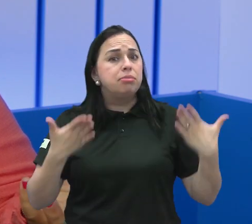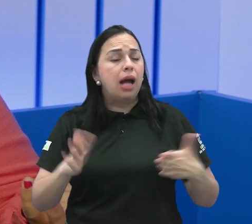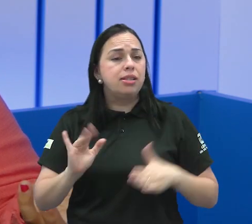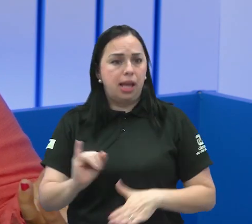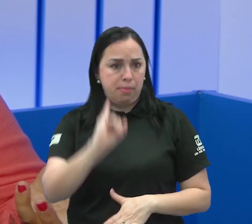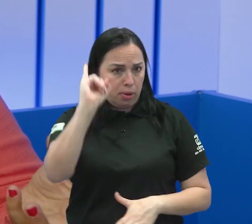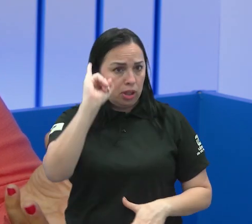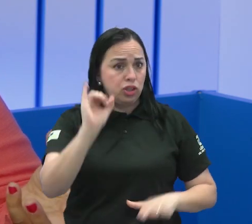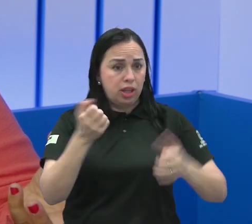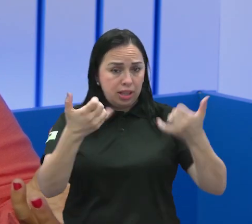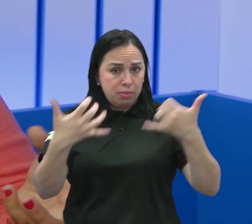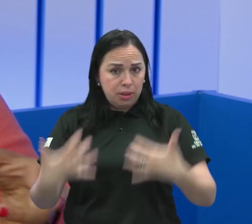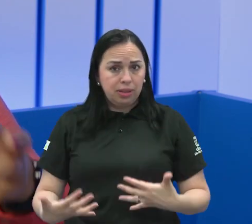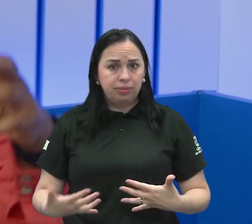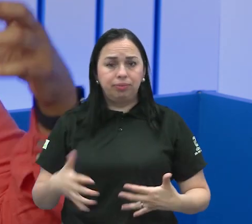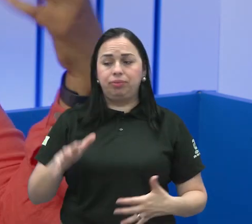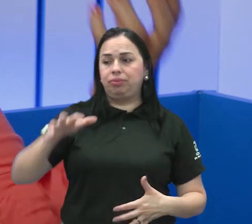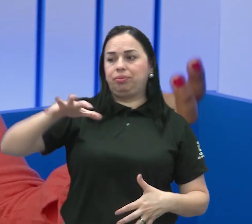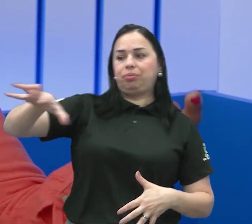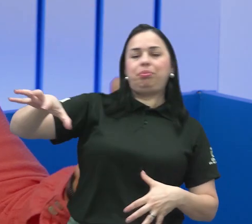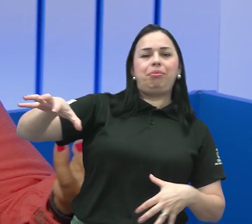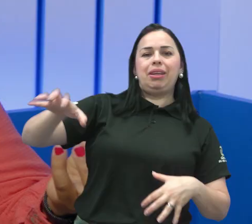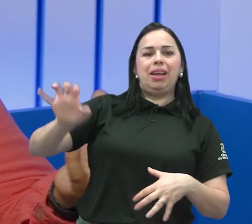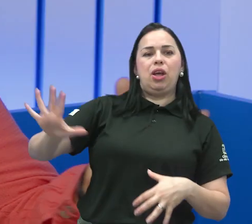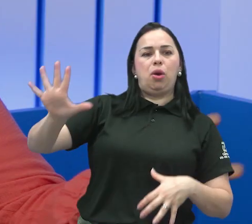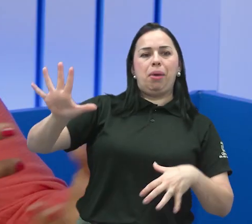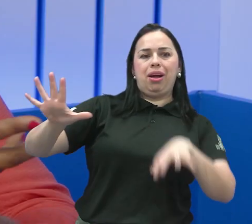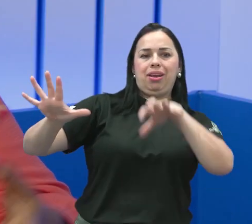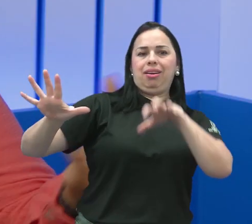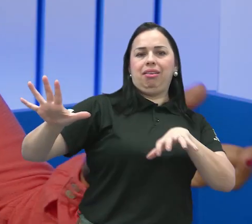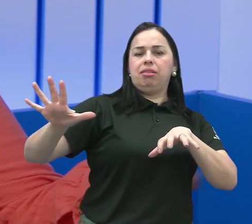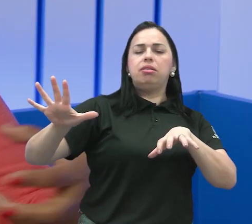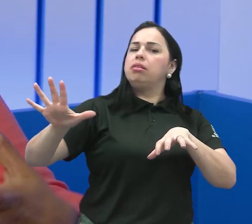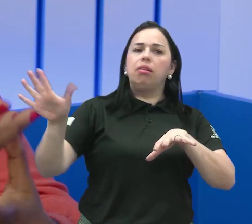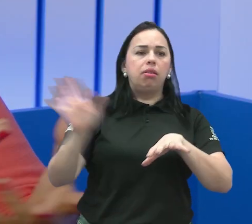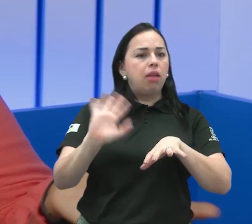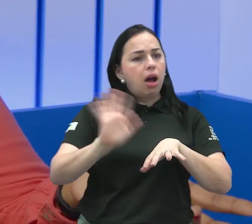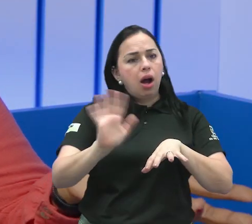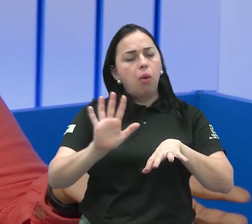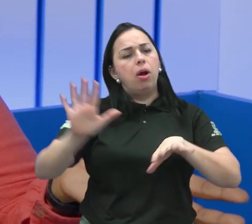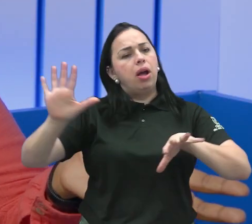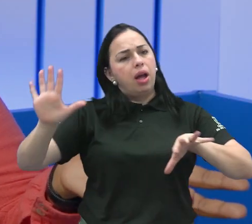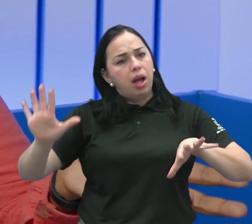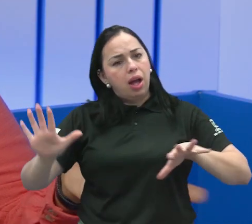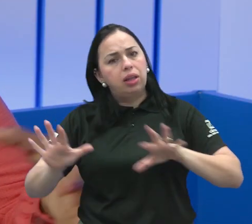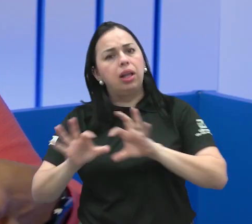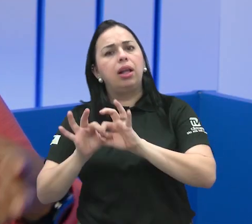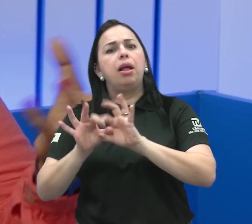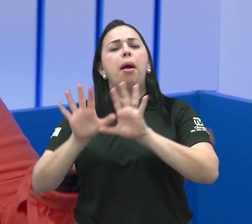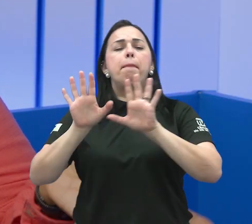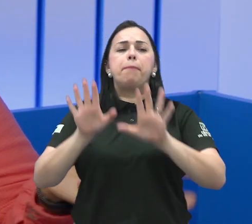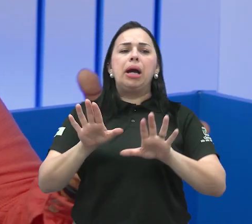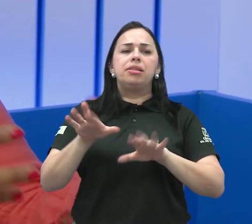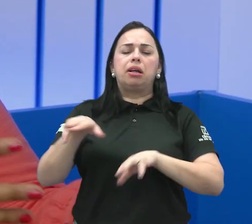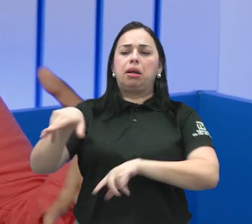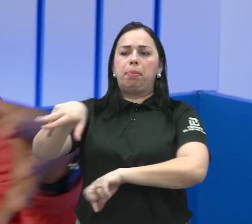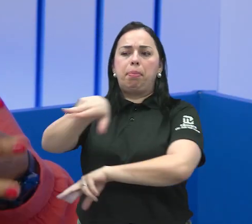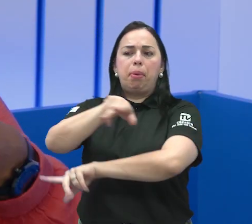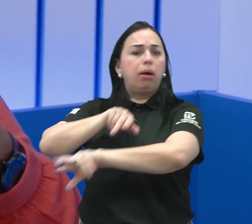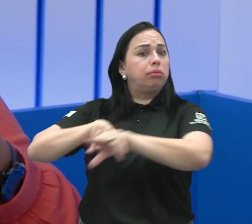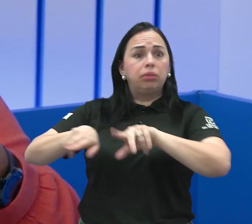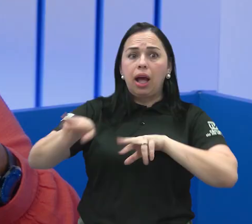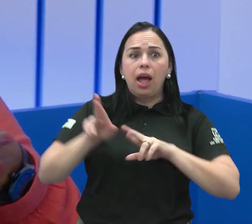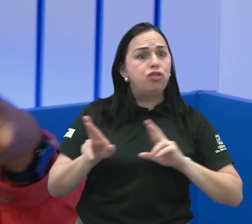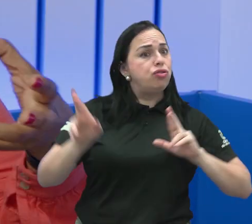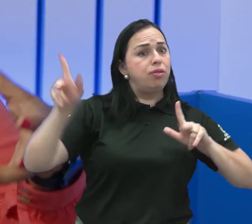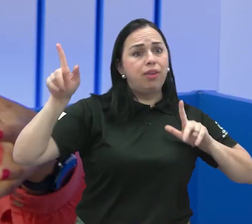né, acho que é importante destacar, não é eles lá e nós aqui, nós nos construímos nesse fluxo. No entanto, nós temos